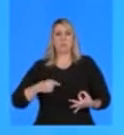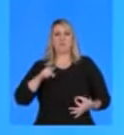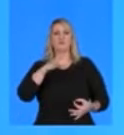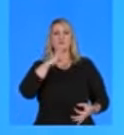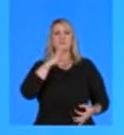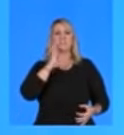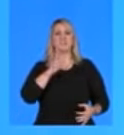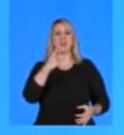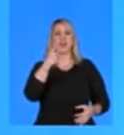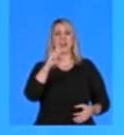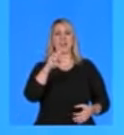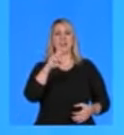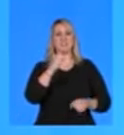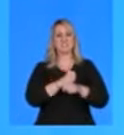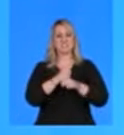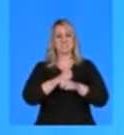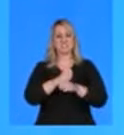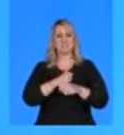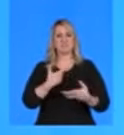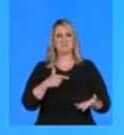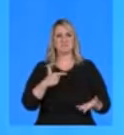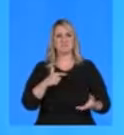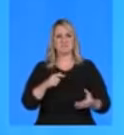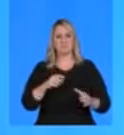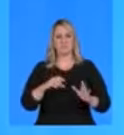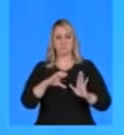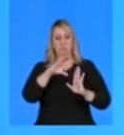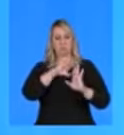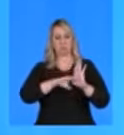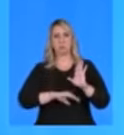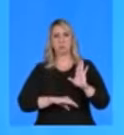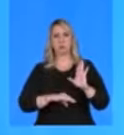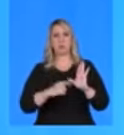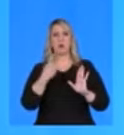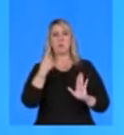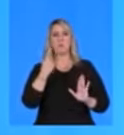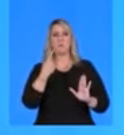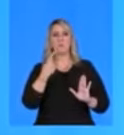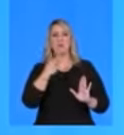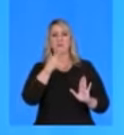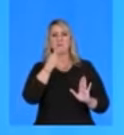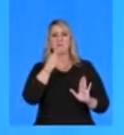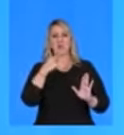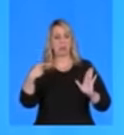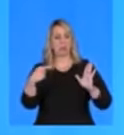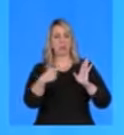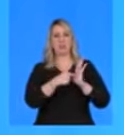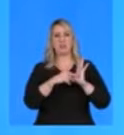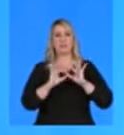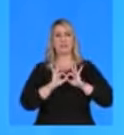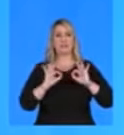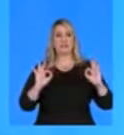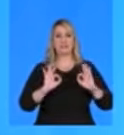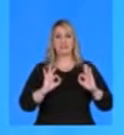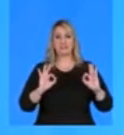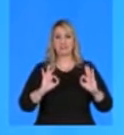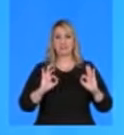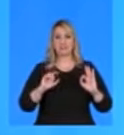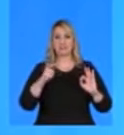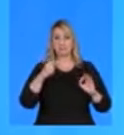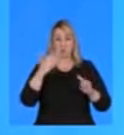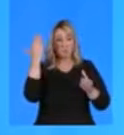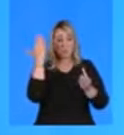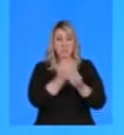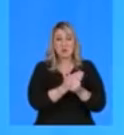há 15 anos e que não tem no seu currículo uma citação em delações que não tem um